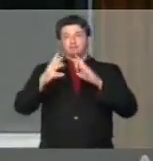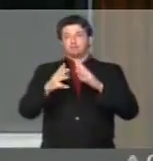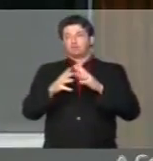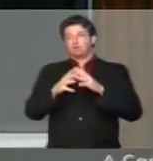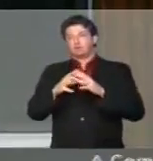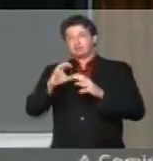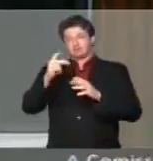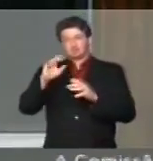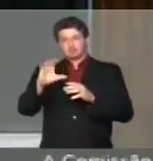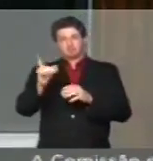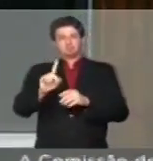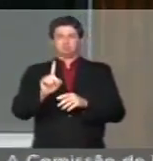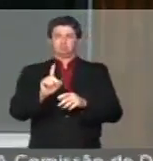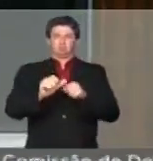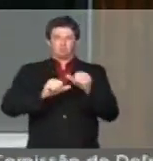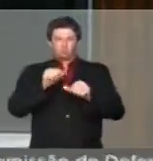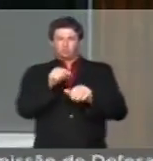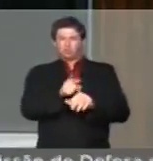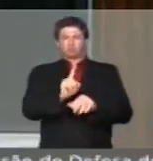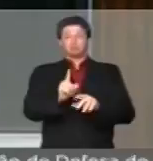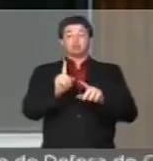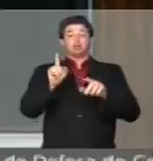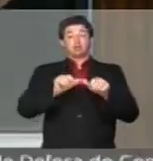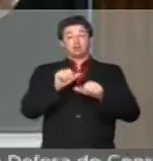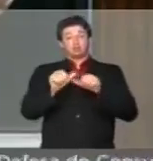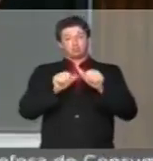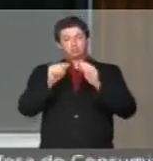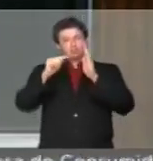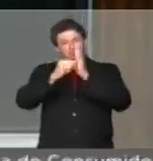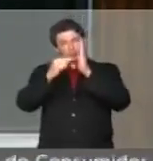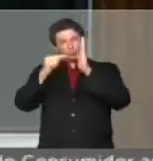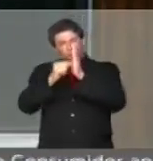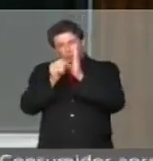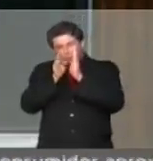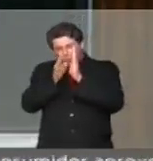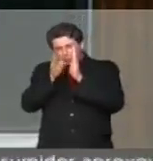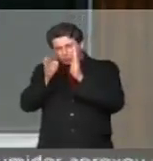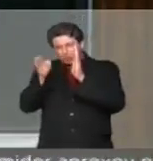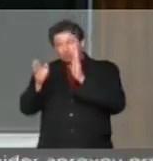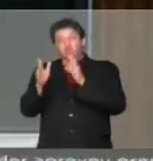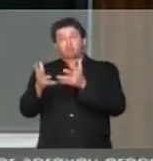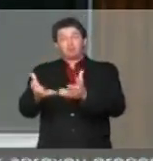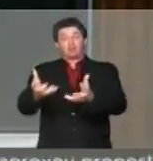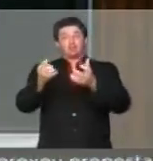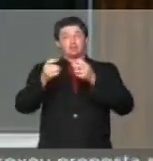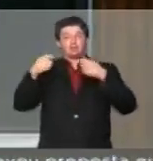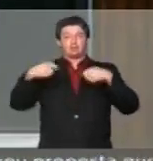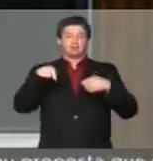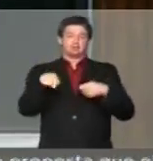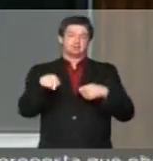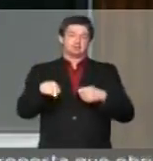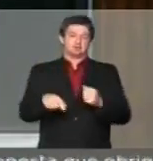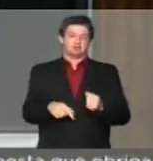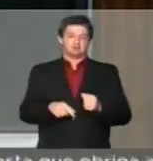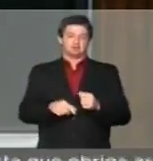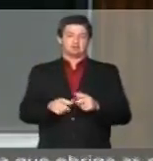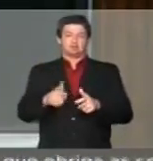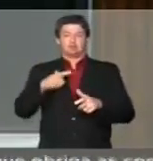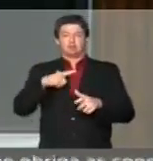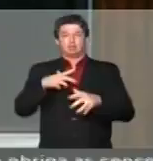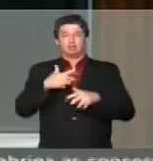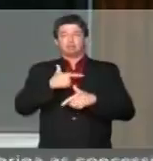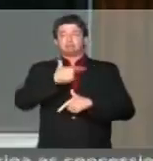no CPC, é fazer mudanças pontuais para atender essas demandas de